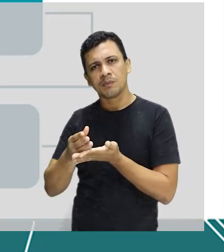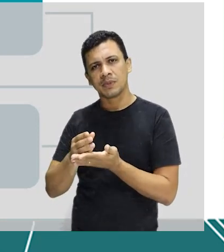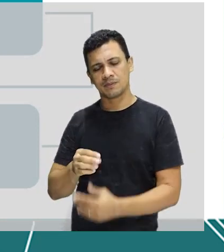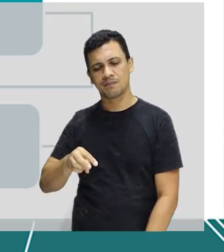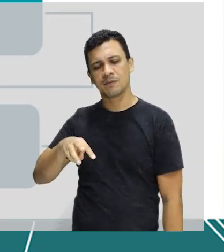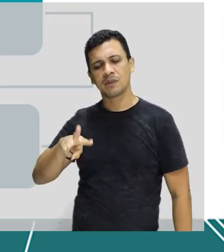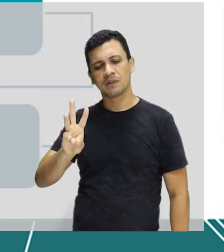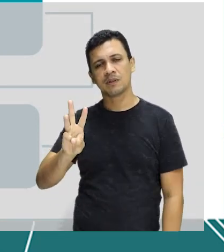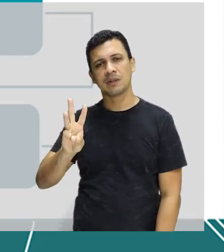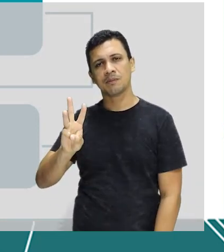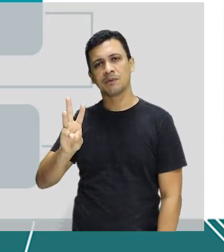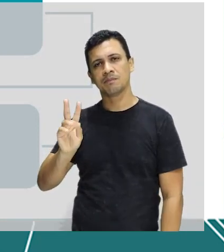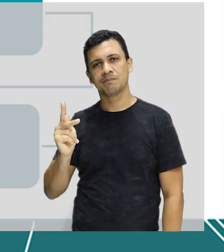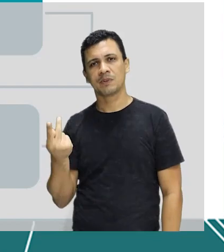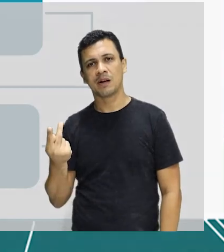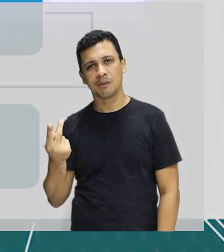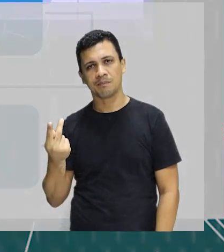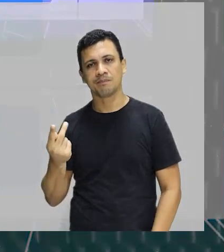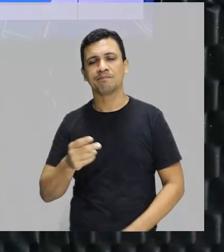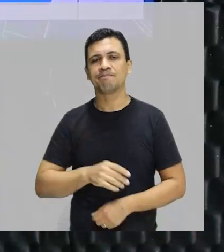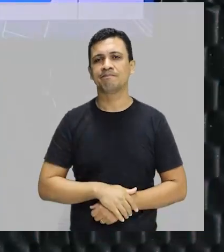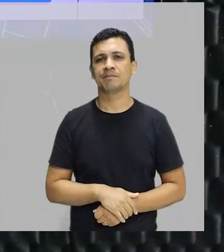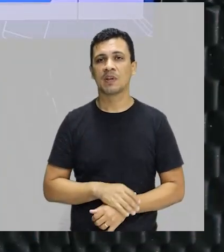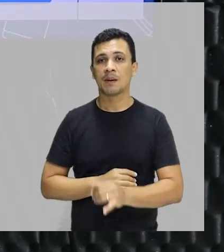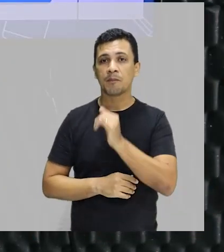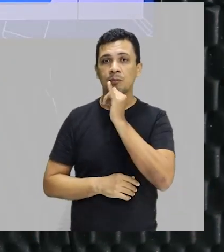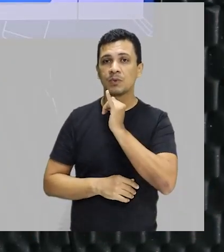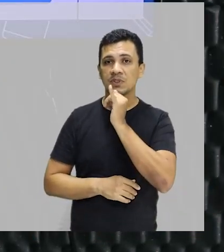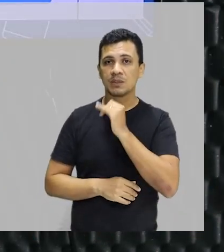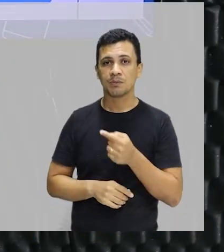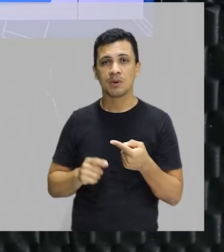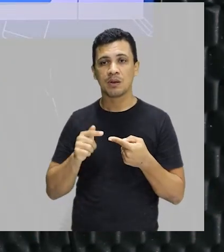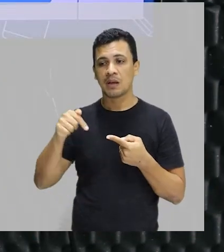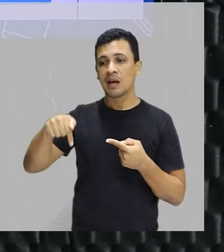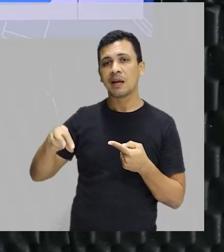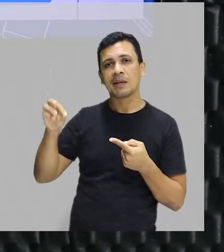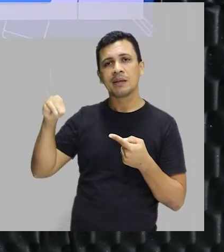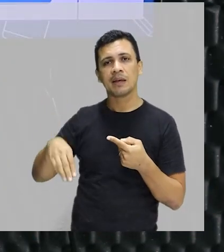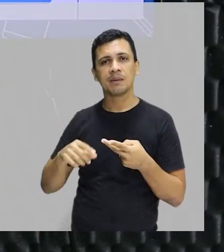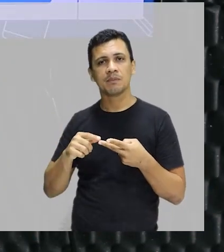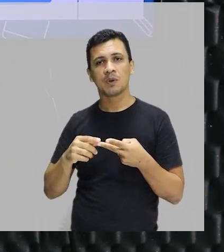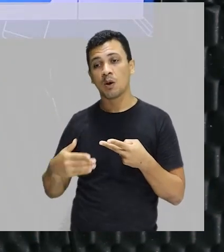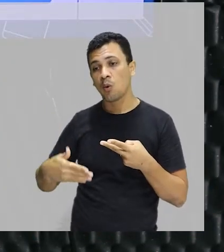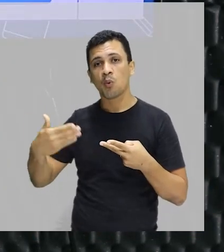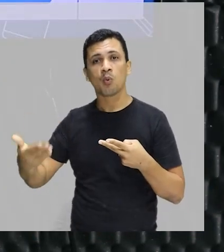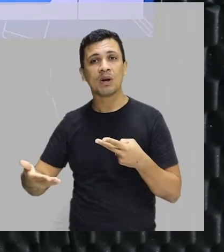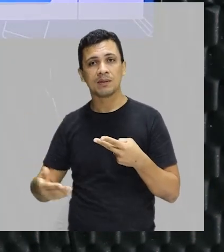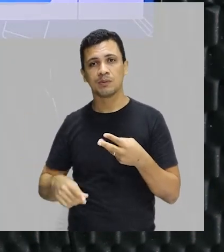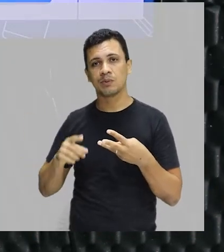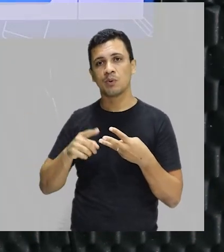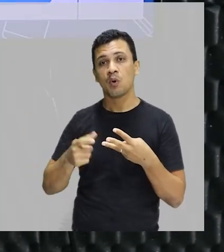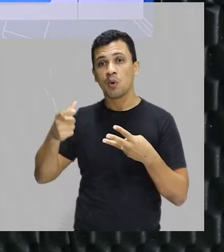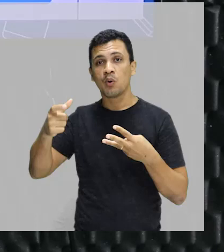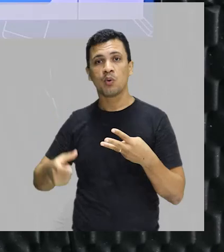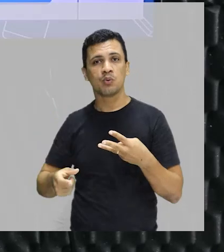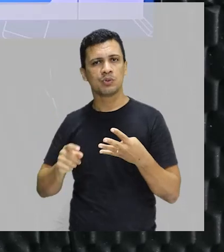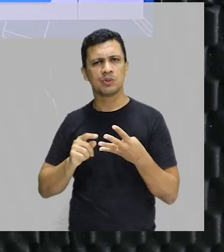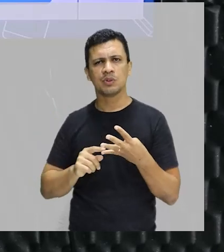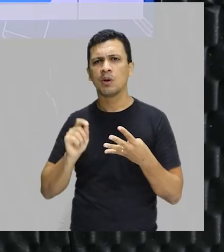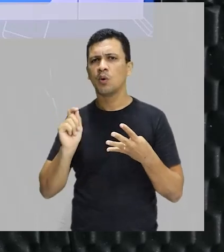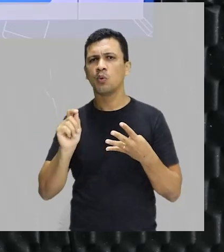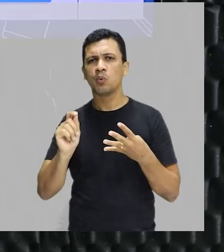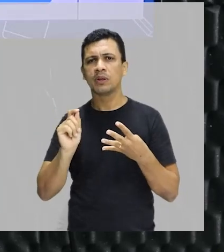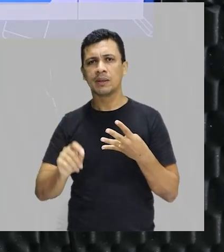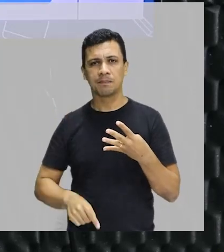uma exceção que é o how. Então, por exemplo, quem, quando, onde, o que, são